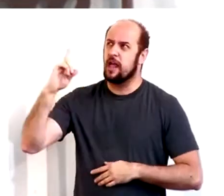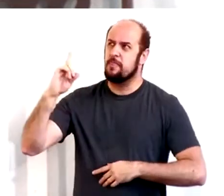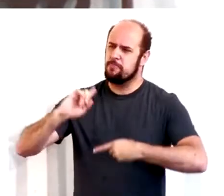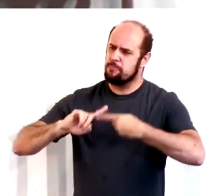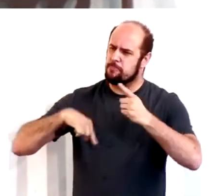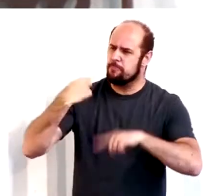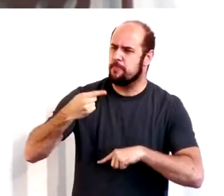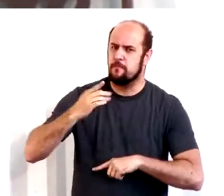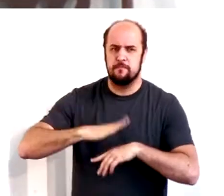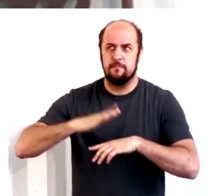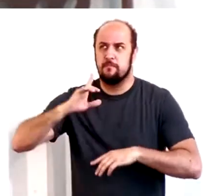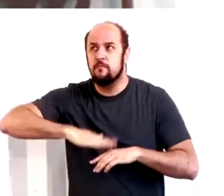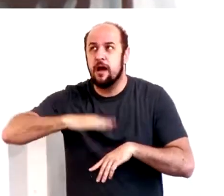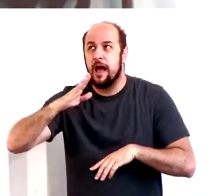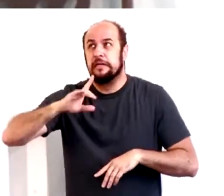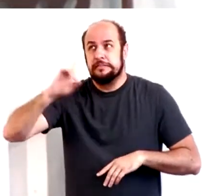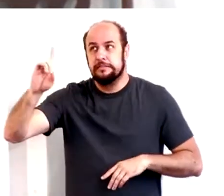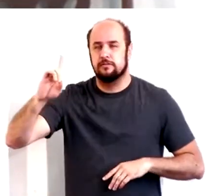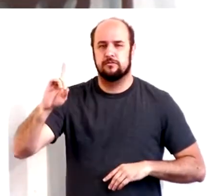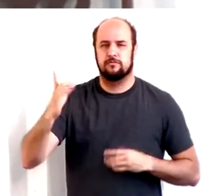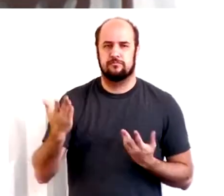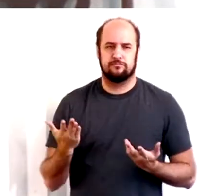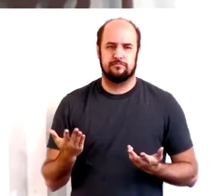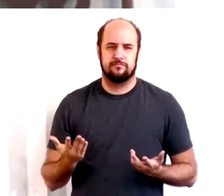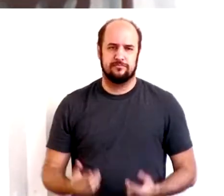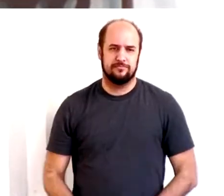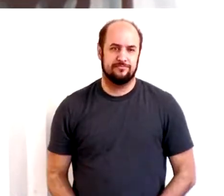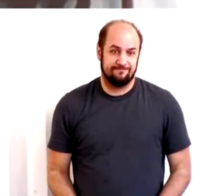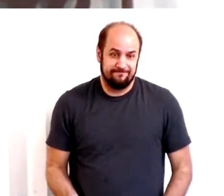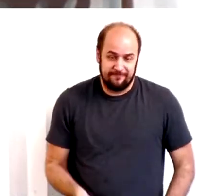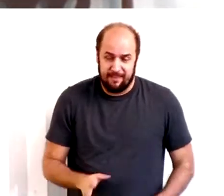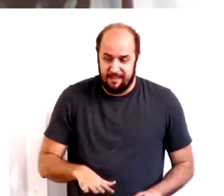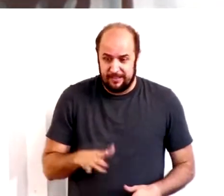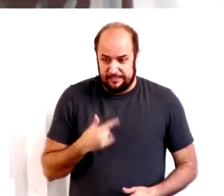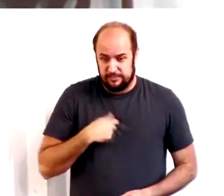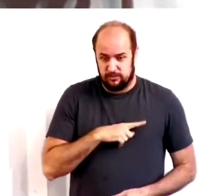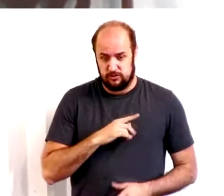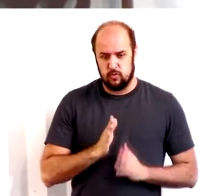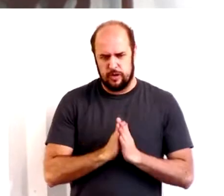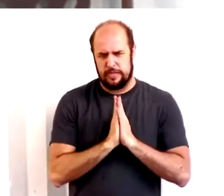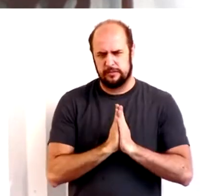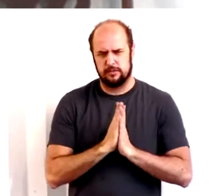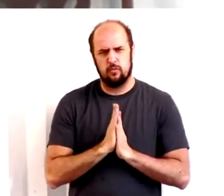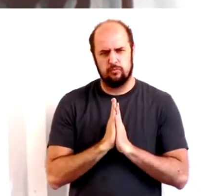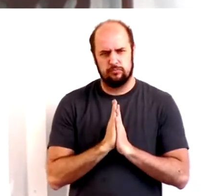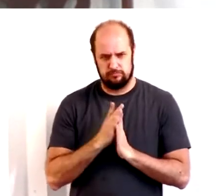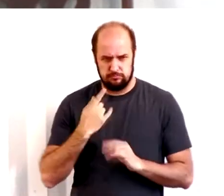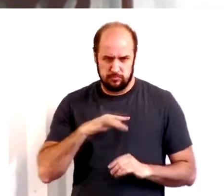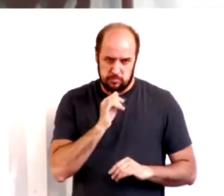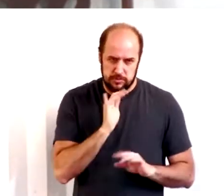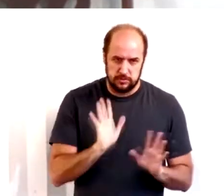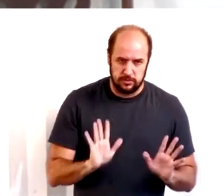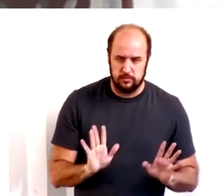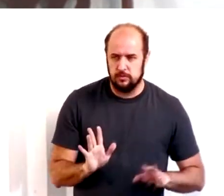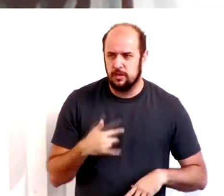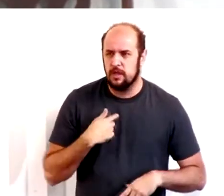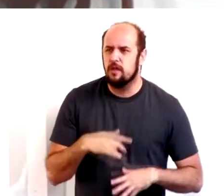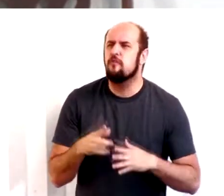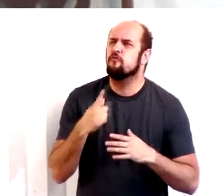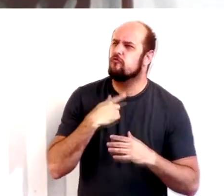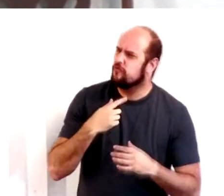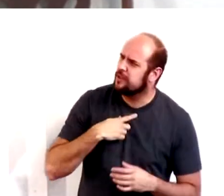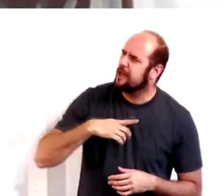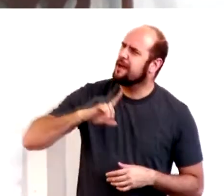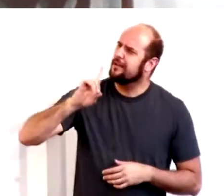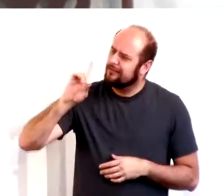Nós buscamos, muitas vezes, falar em nossas orações: se for da tua